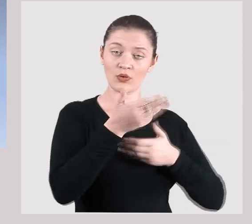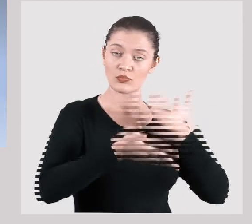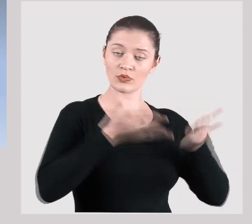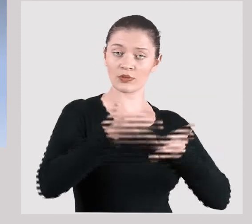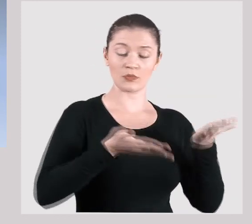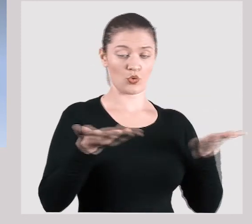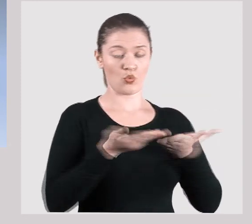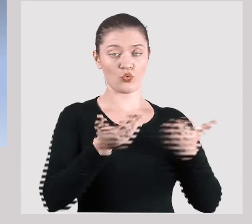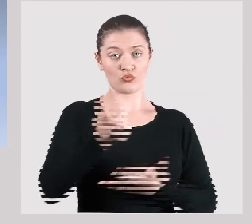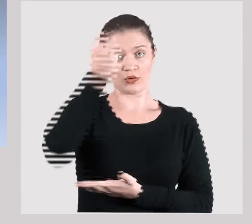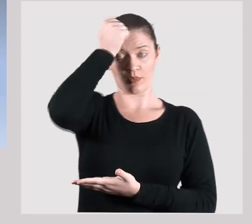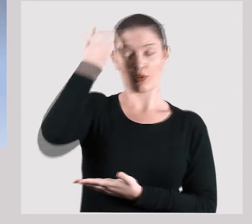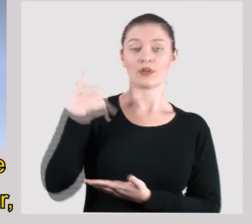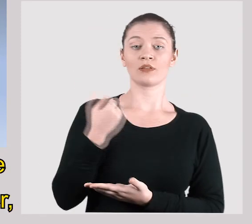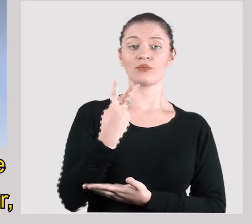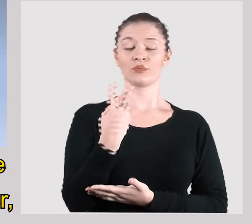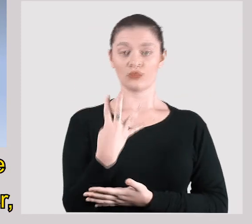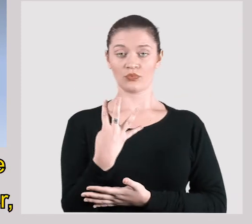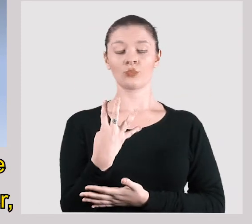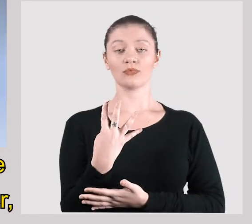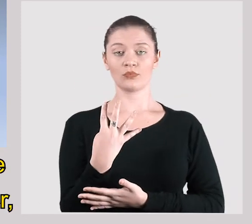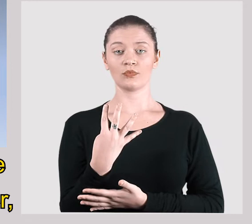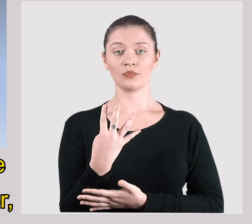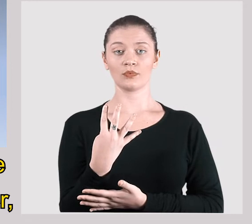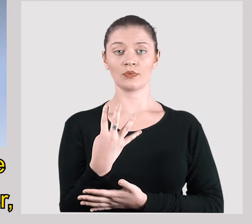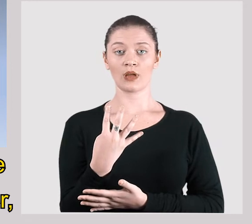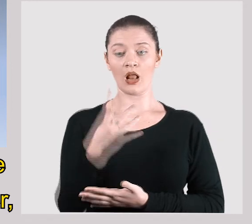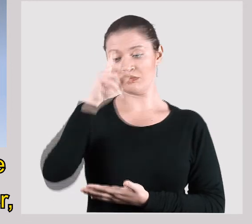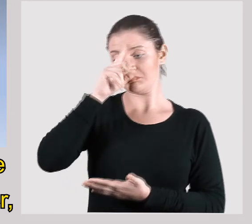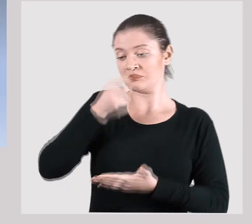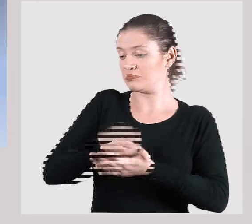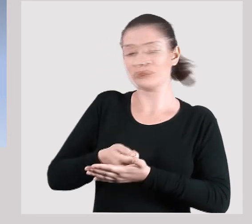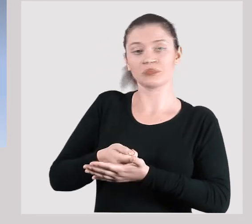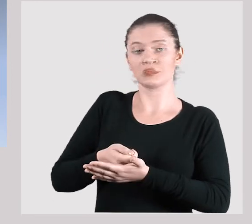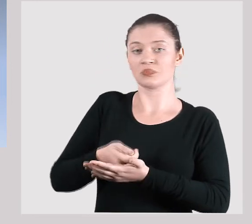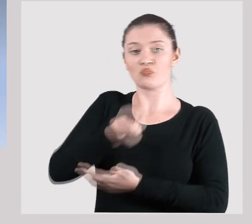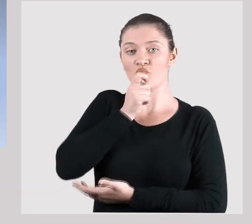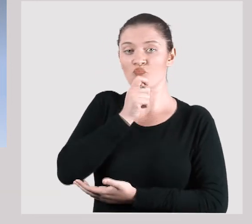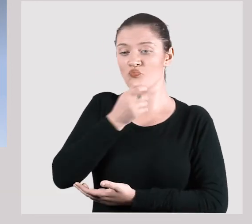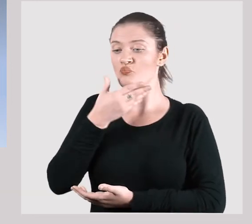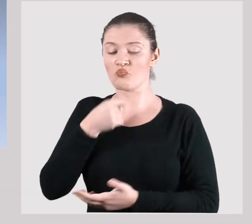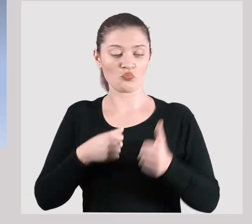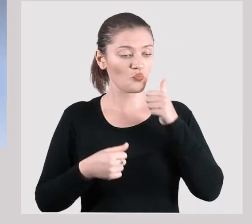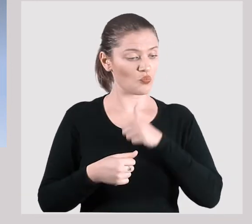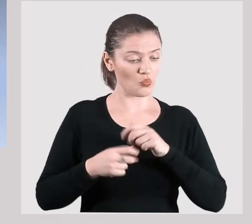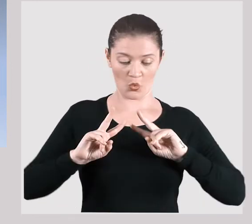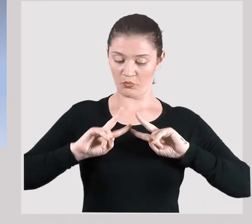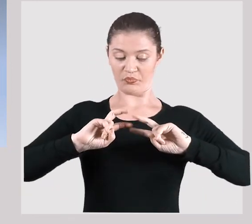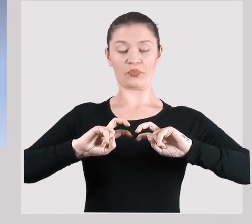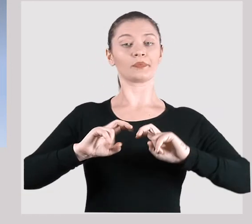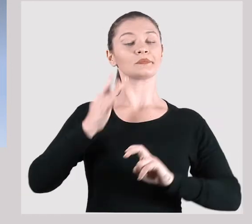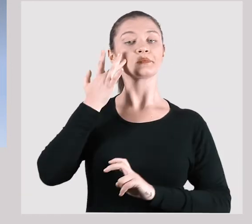se arrependeu, está com 24 anos, e ela não tem ainda definido se ela é homem, se ela é mulher, ela não consegue se encontrar,